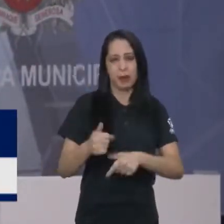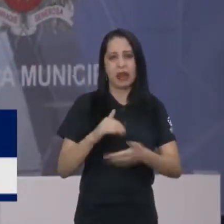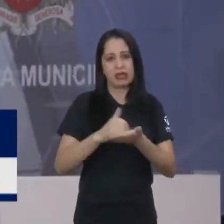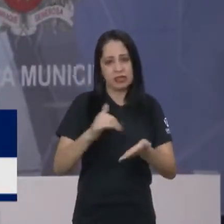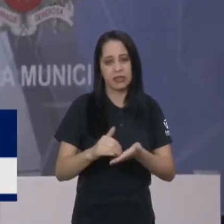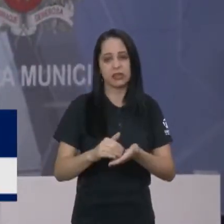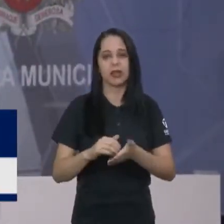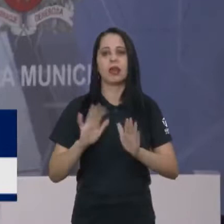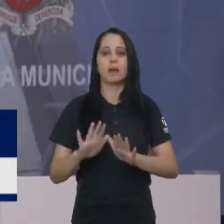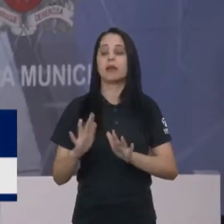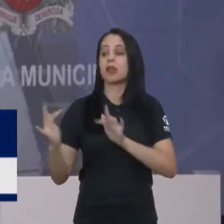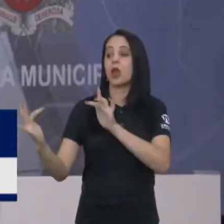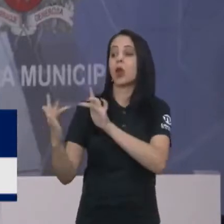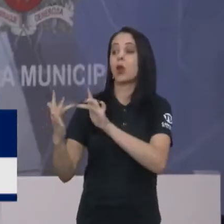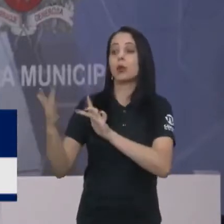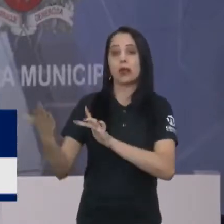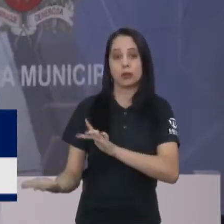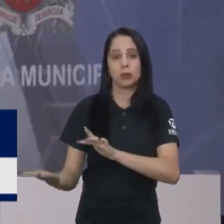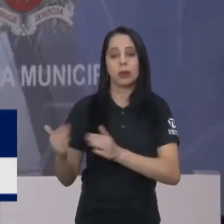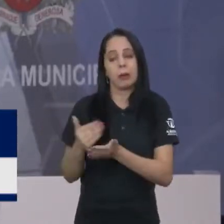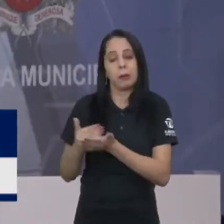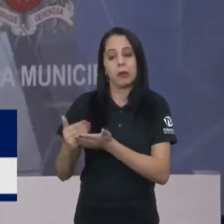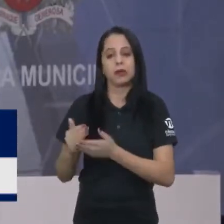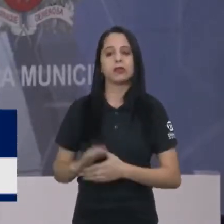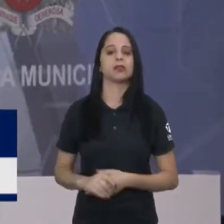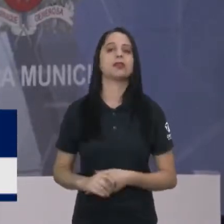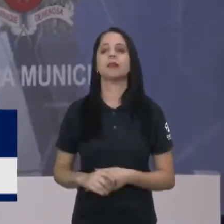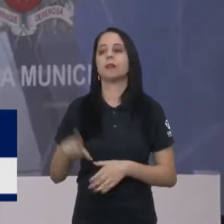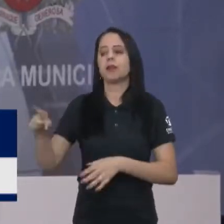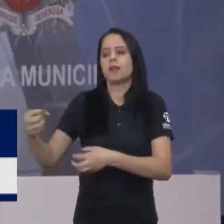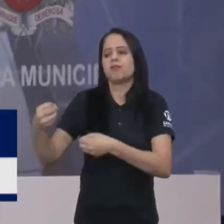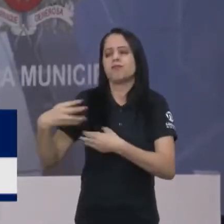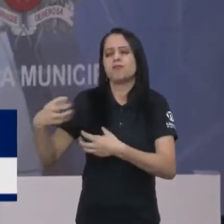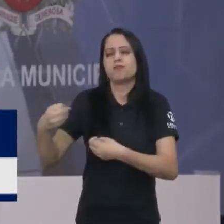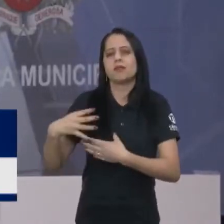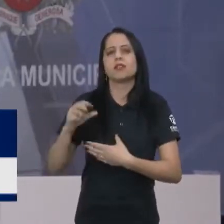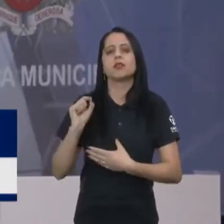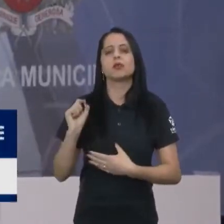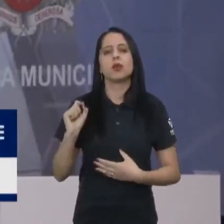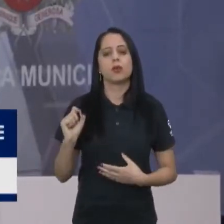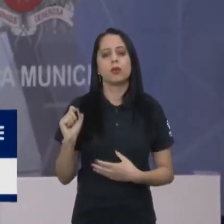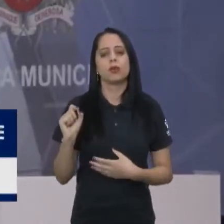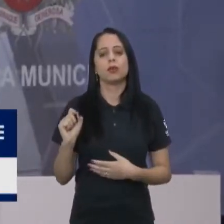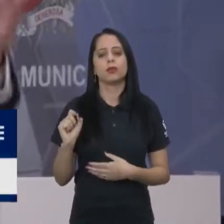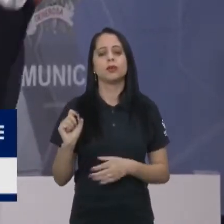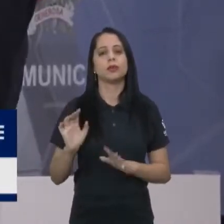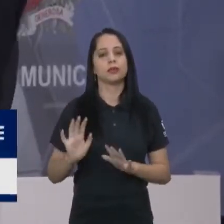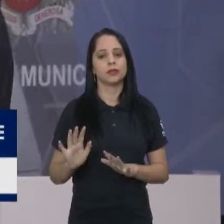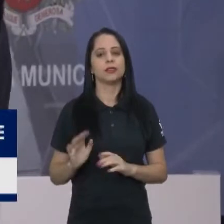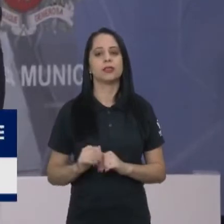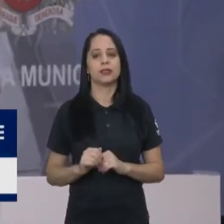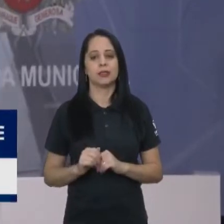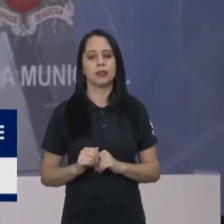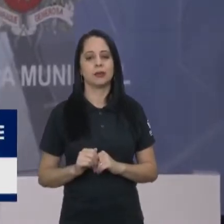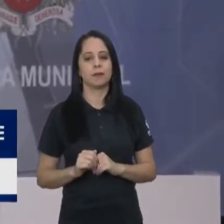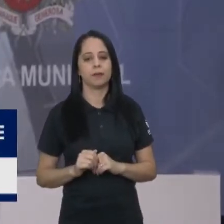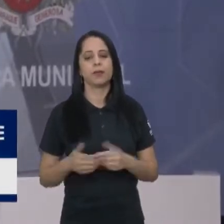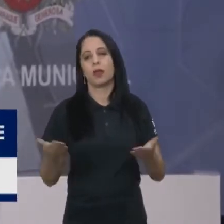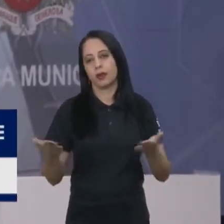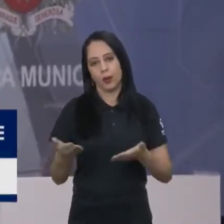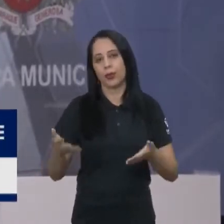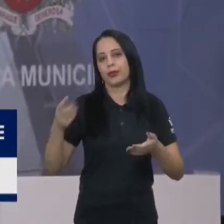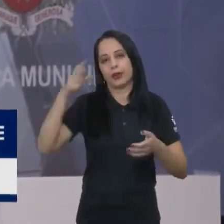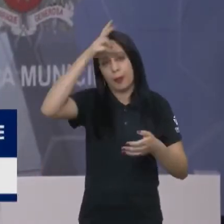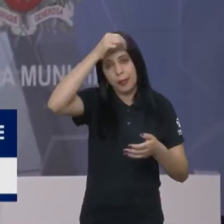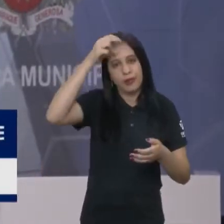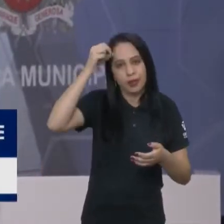comecei a ter o primeiro contato com o Ricardo. O primeiro aprendizado, né, quando você vai à prefeitura, não é diferente do que vocês veem no mundo de hoje, quando uma pessoa